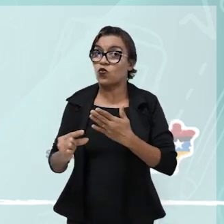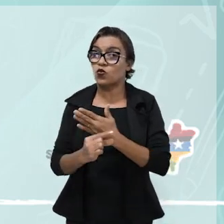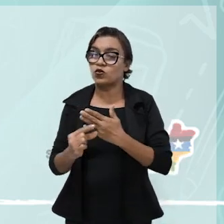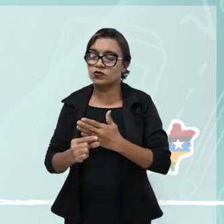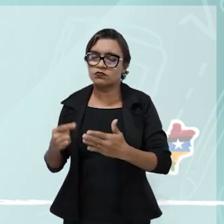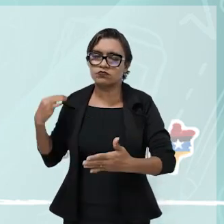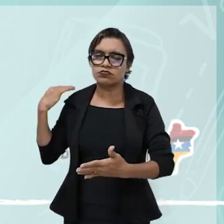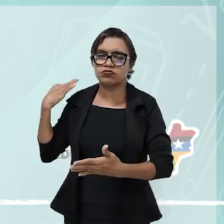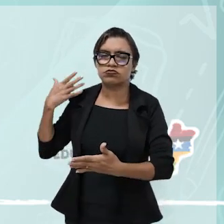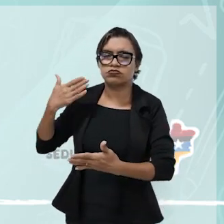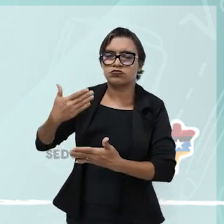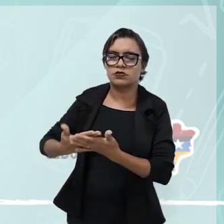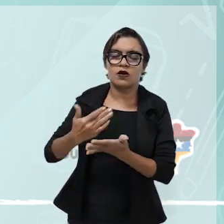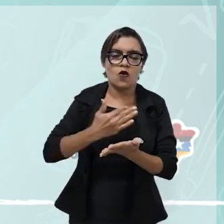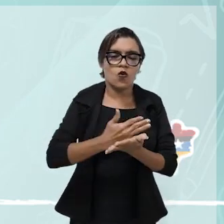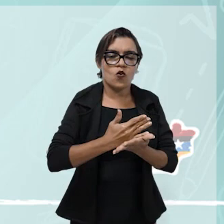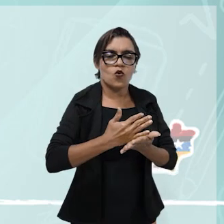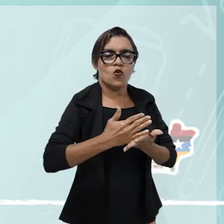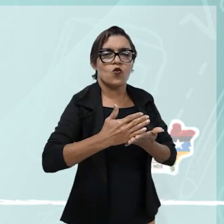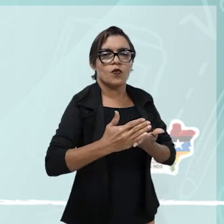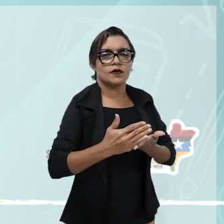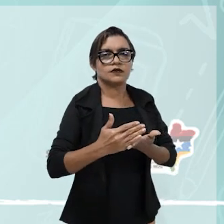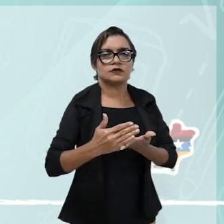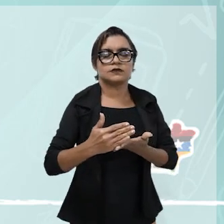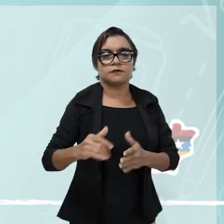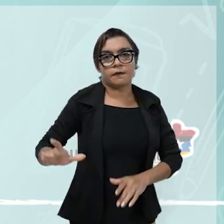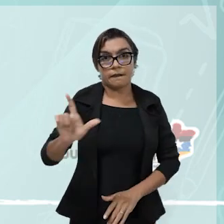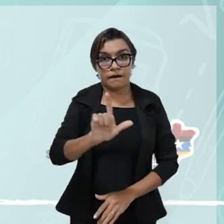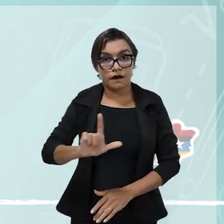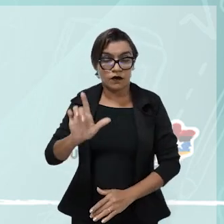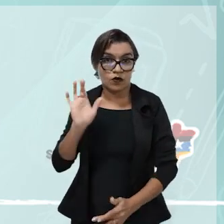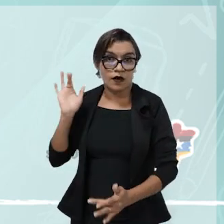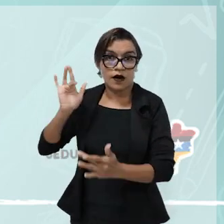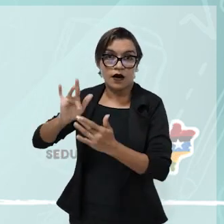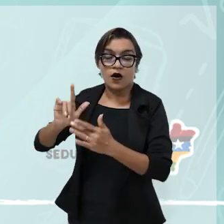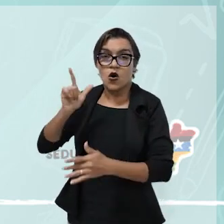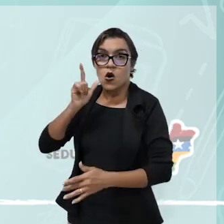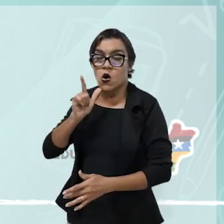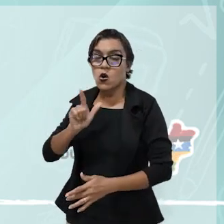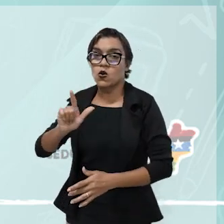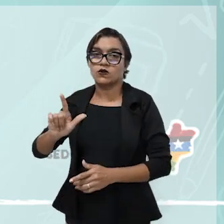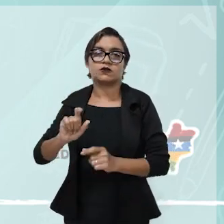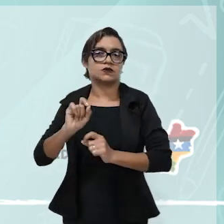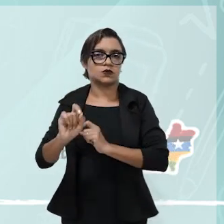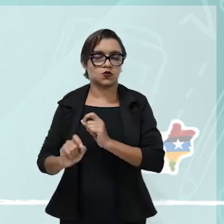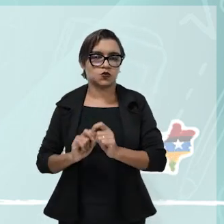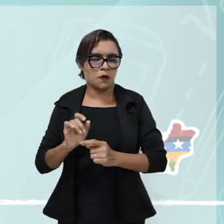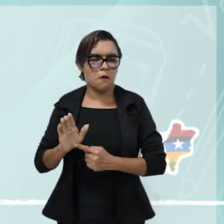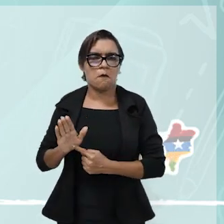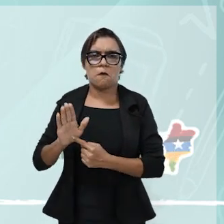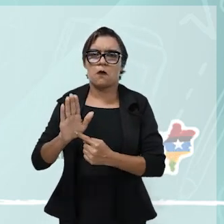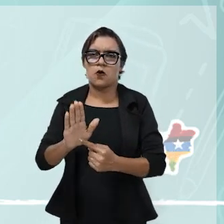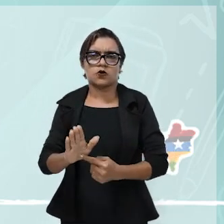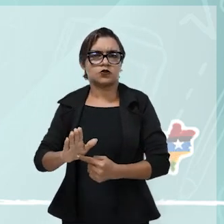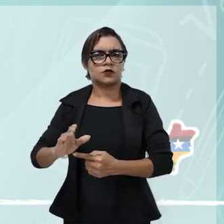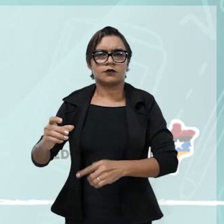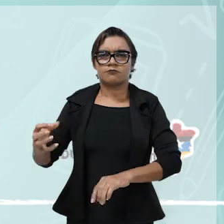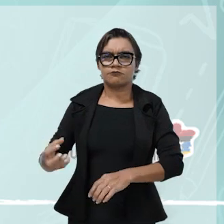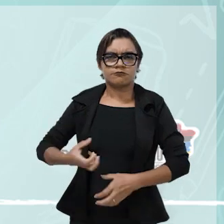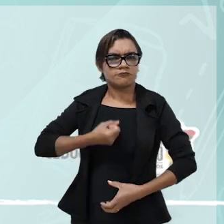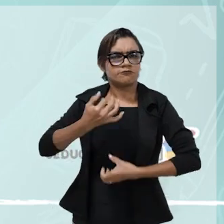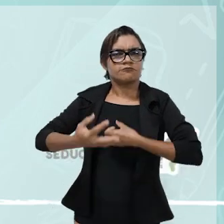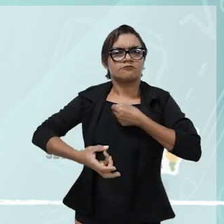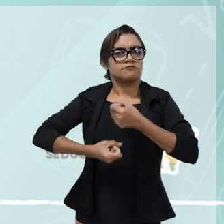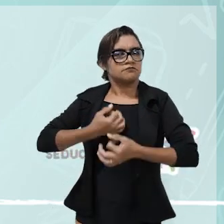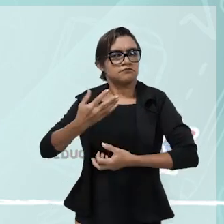da nossa literatura, lá da literatura clássica, eles conseguem trazer toda essa inspiração para